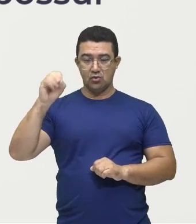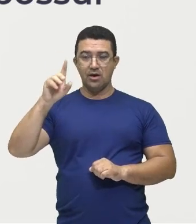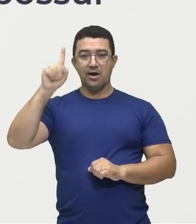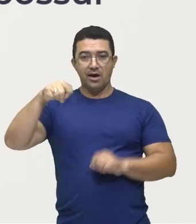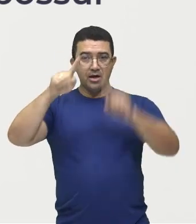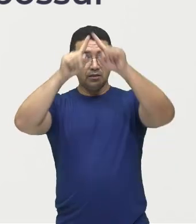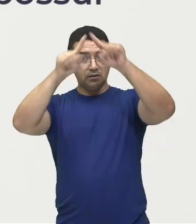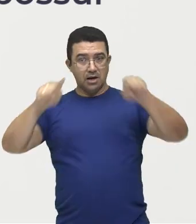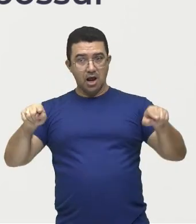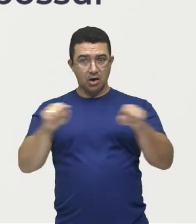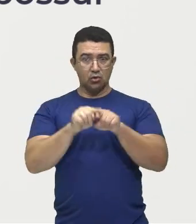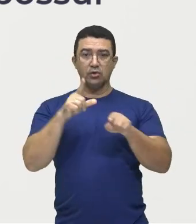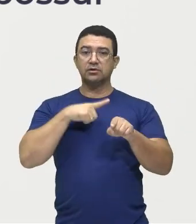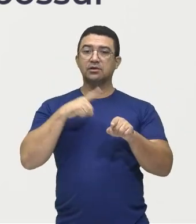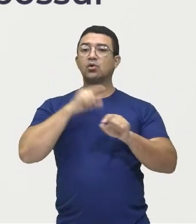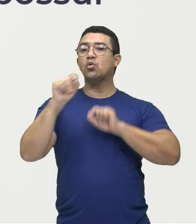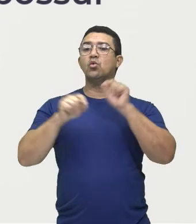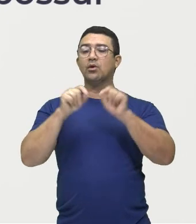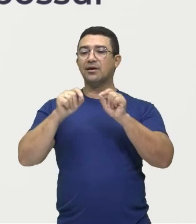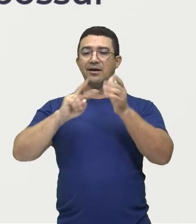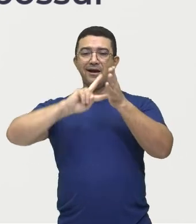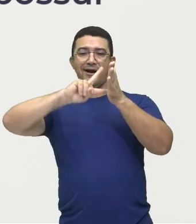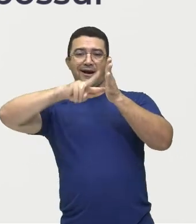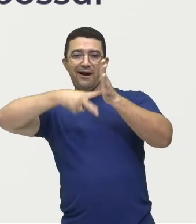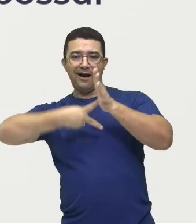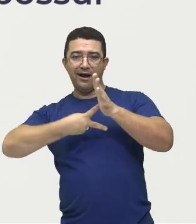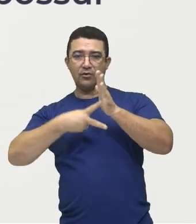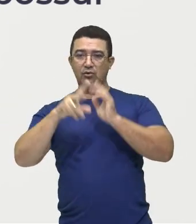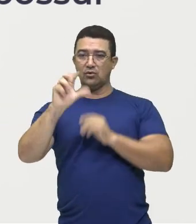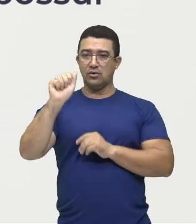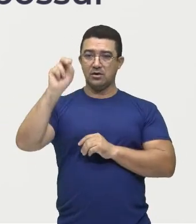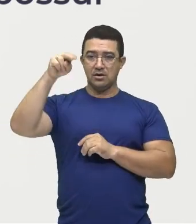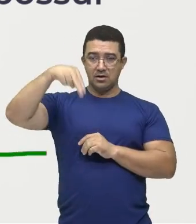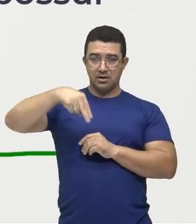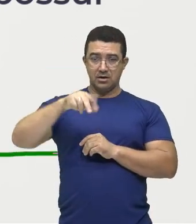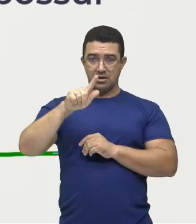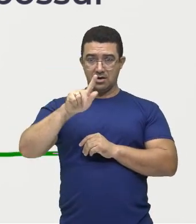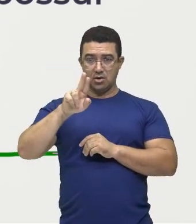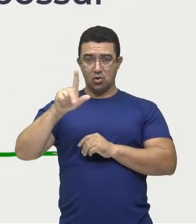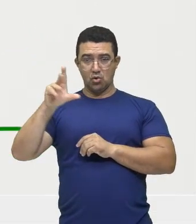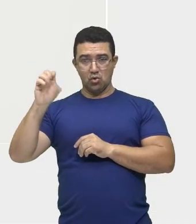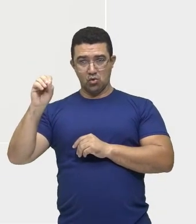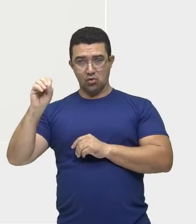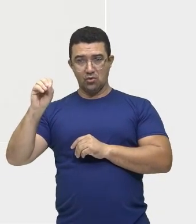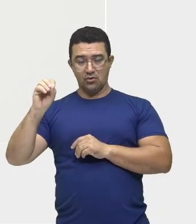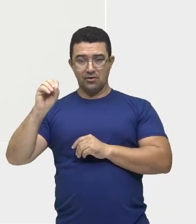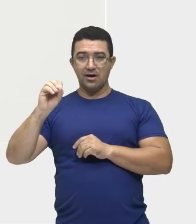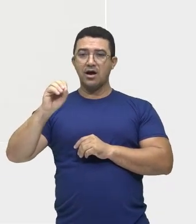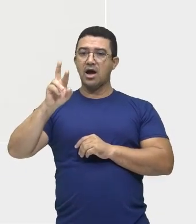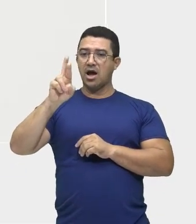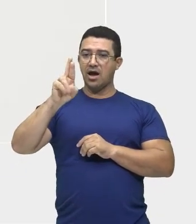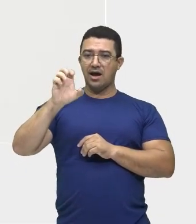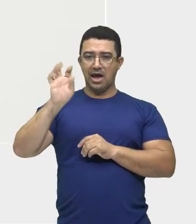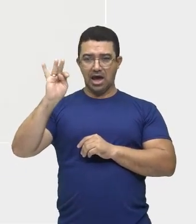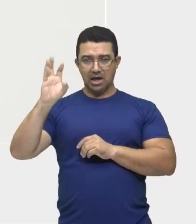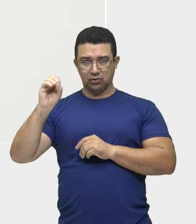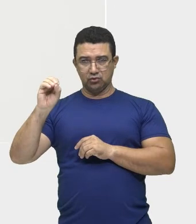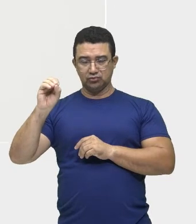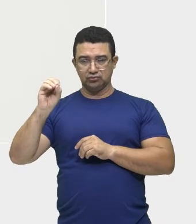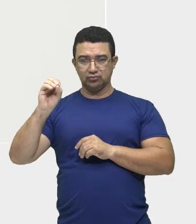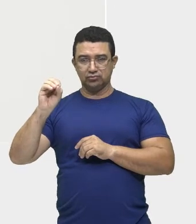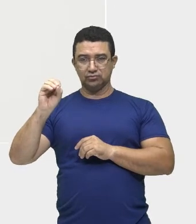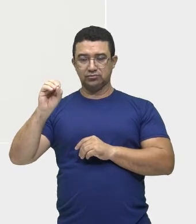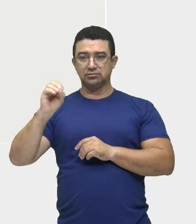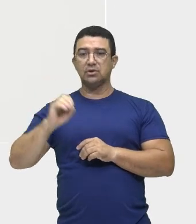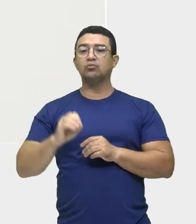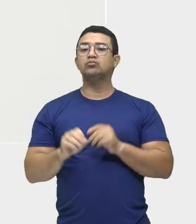ângulo reto. O que é um ângulo reto, hein, pessoal? O ângulo reto é aquele que forma um ângulo de 90 graus, tá?